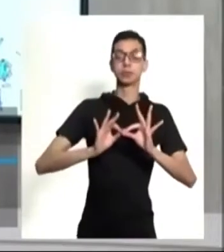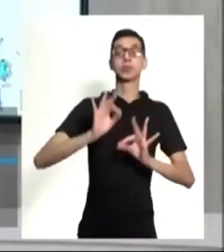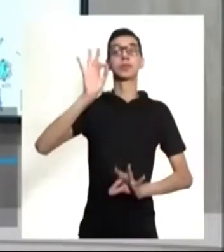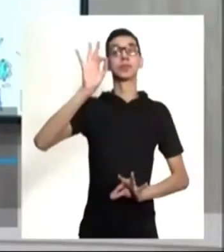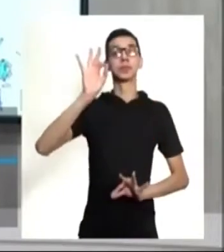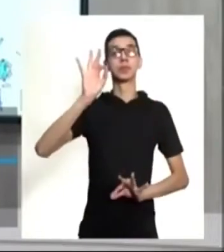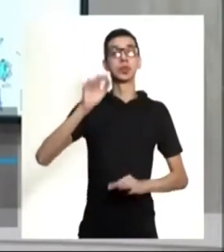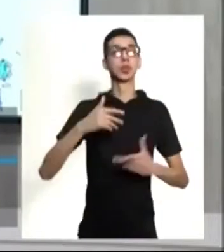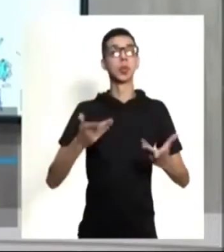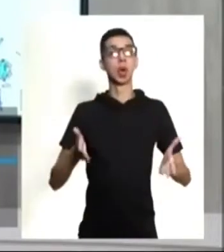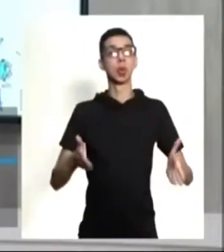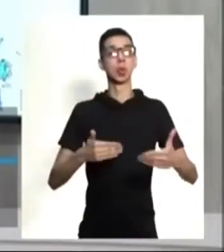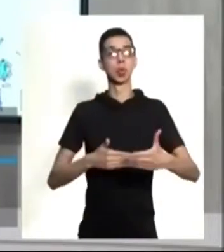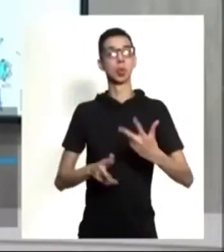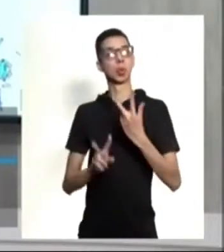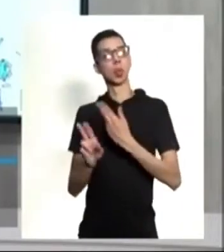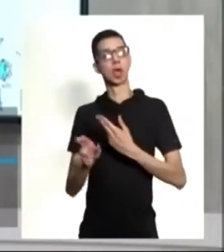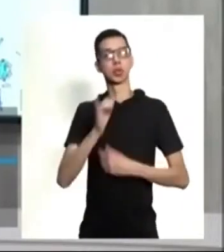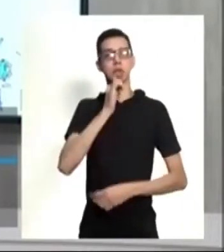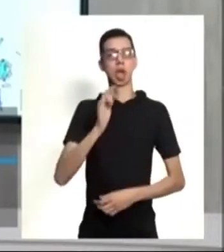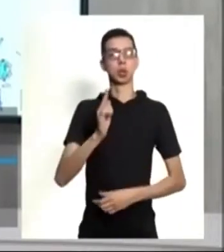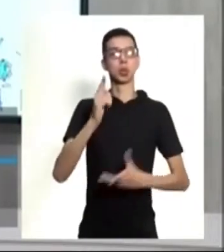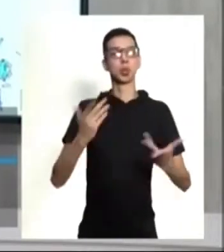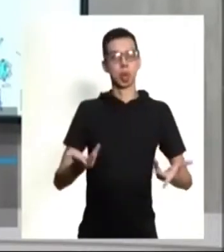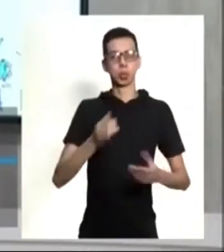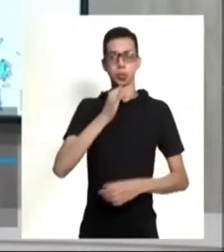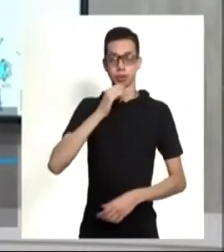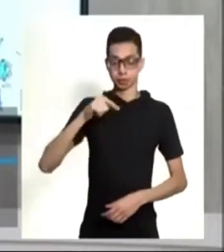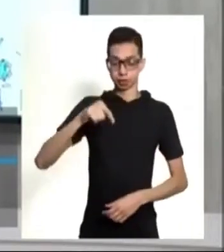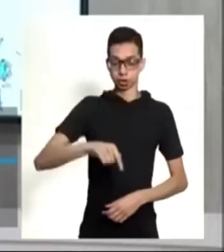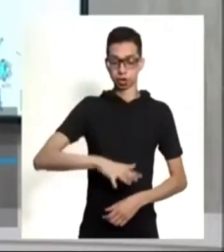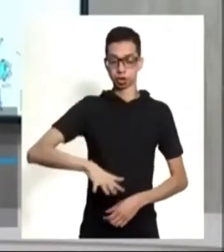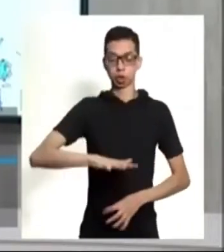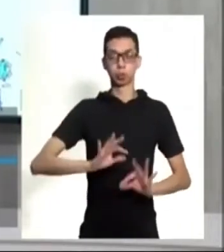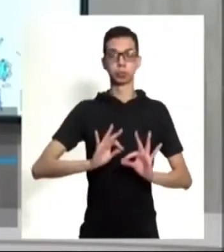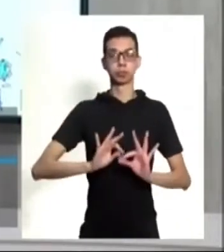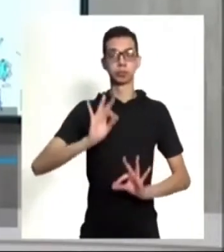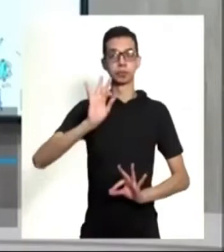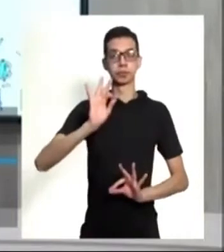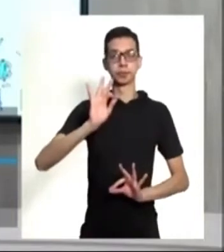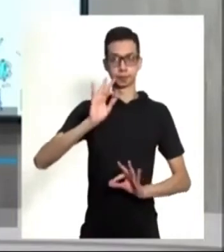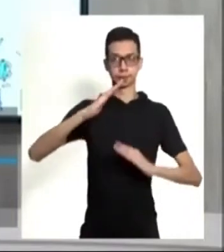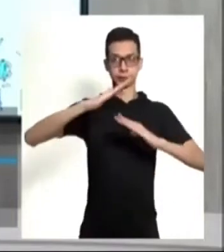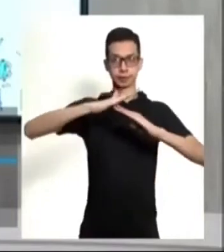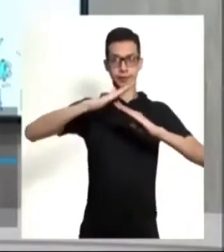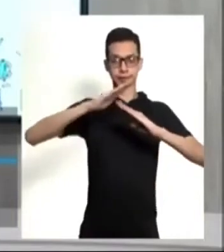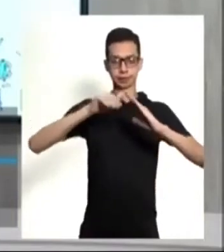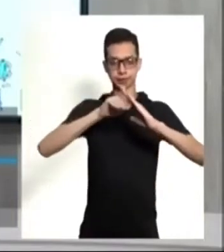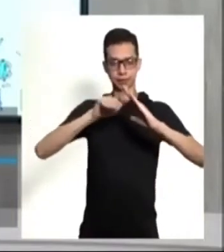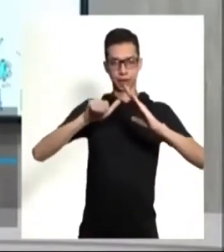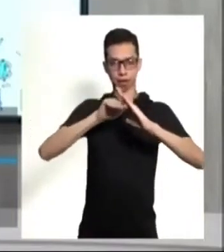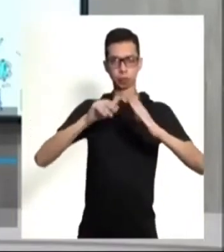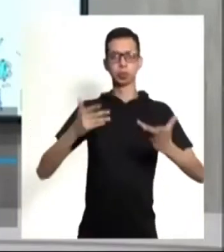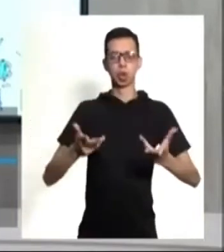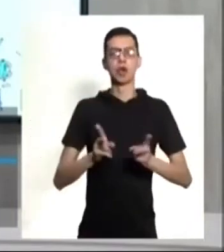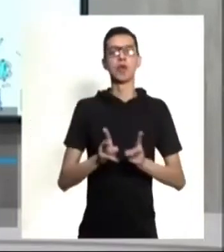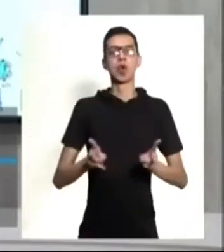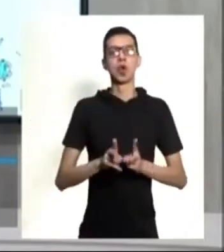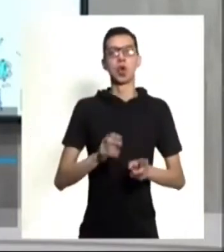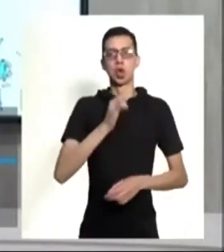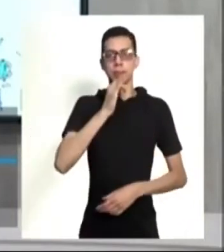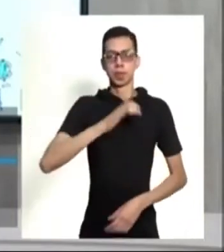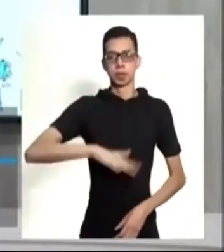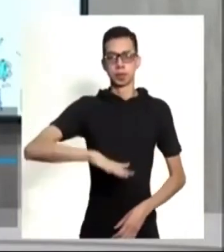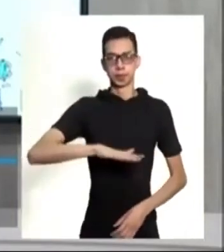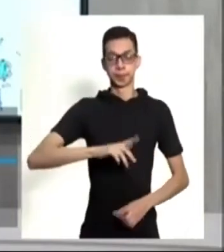quarto? É a distância do chão ao teto, é a distância entre as duas bases. Então, para nós calcularmos o volume, área da base vezes a altura, as bases